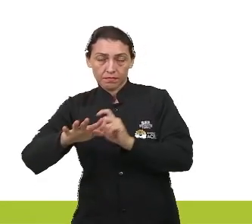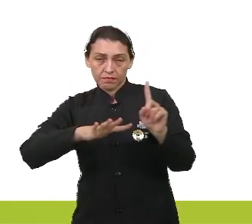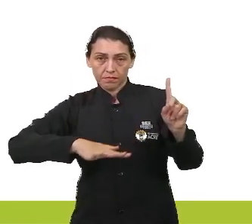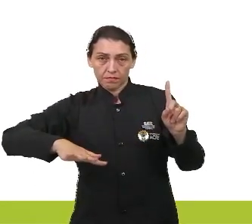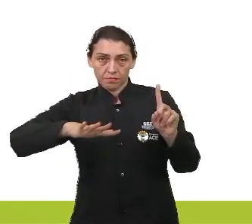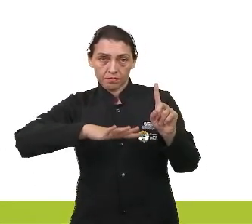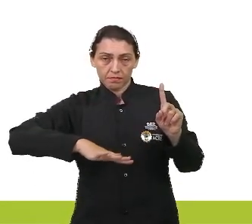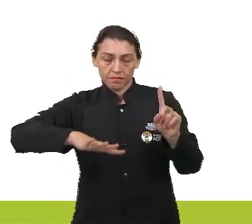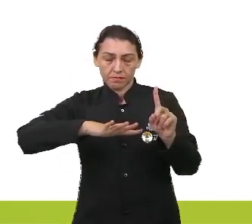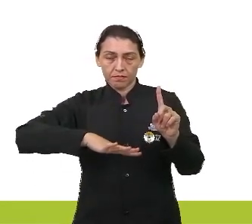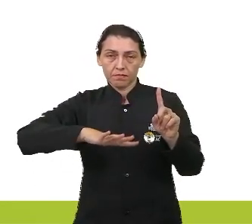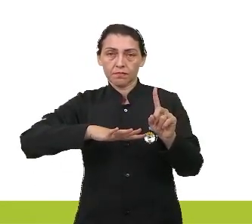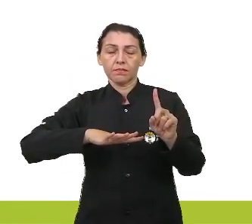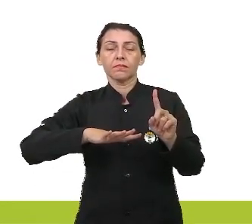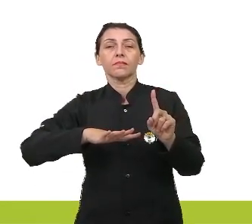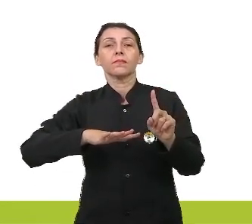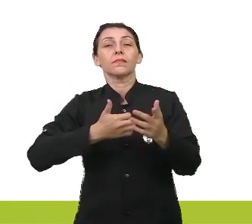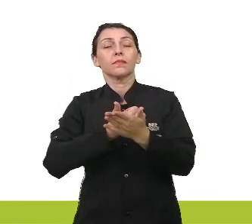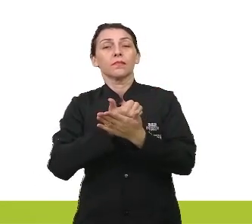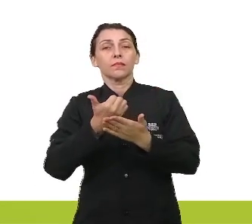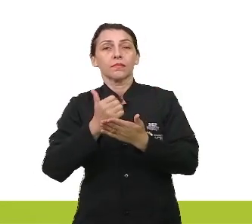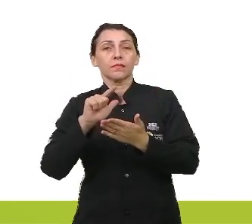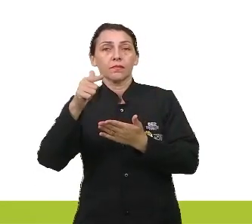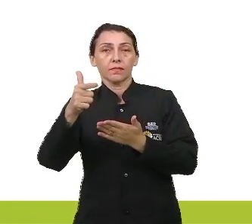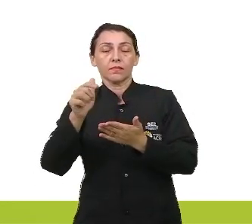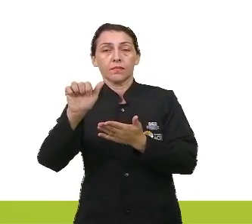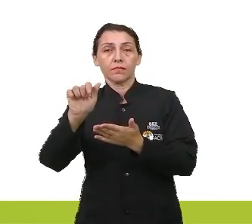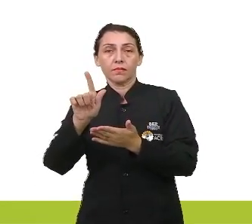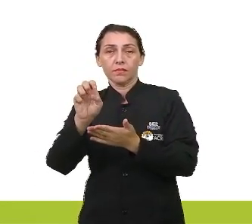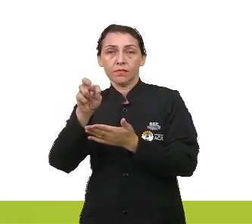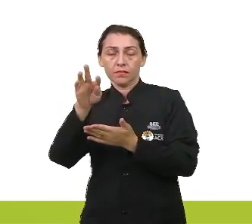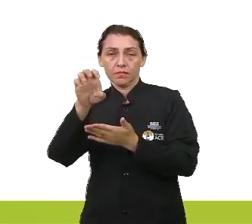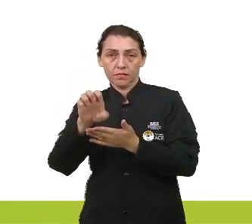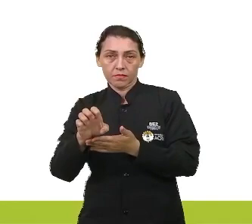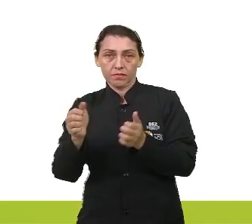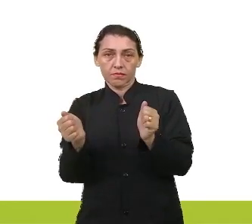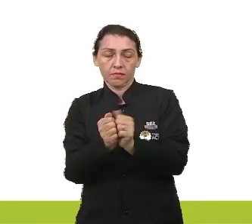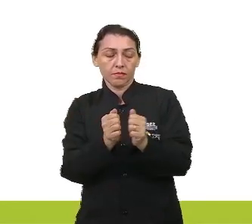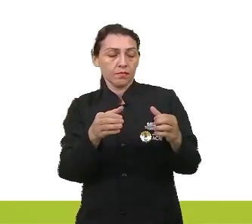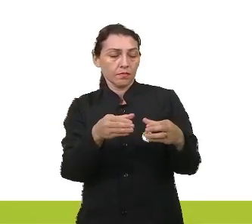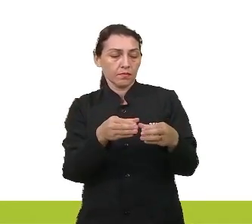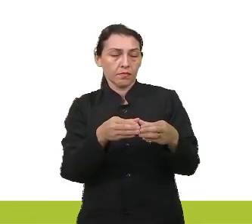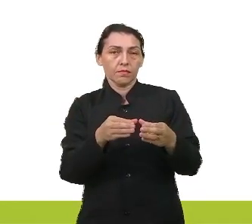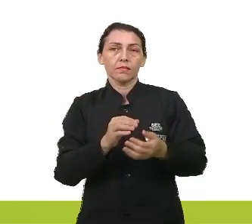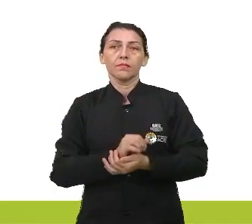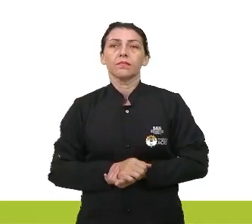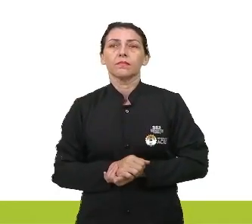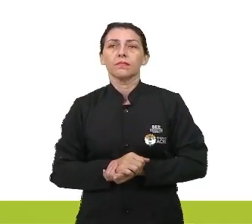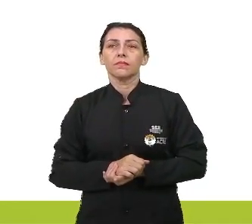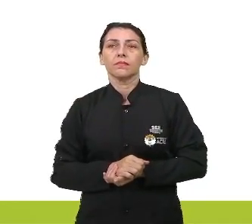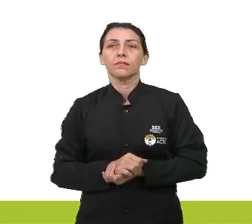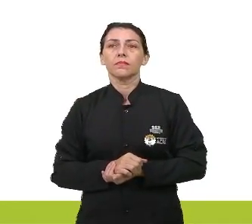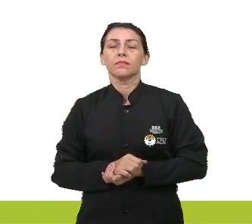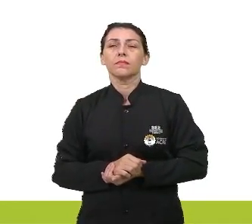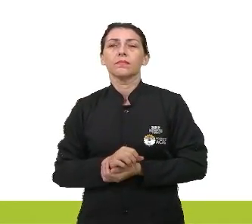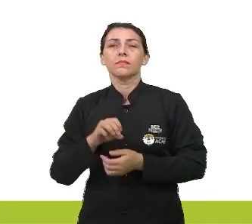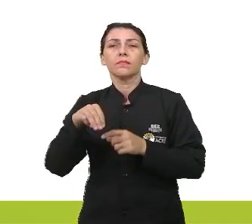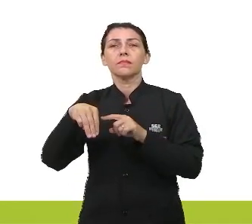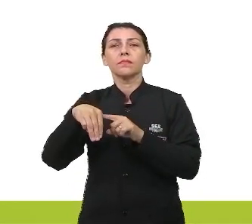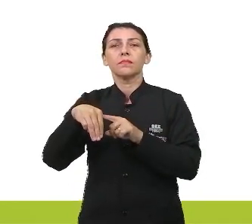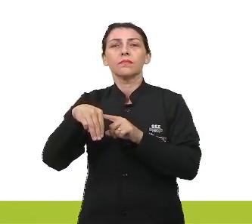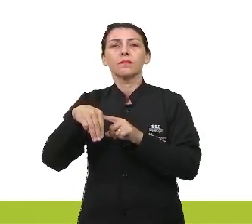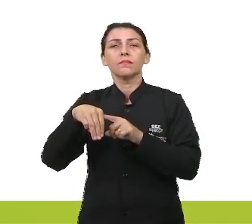sociais, potencializar ações de outros agentes e atuar em campanhas. Mi, de quê?